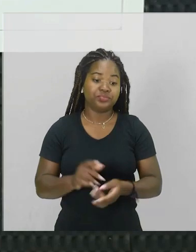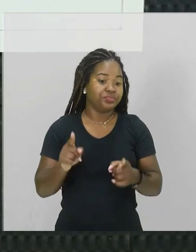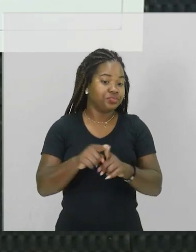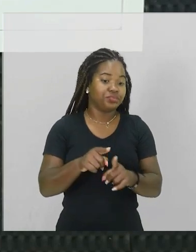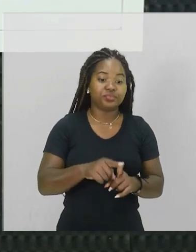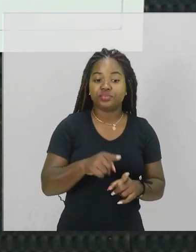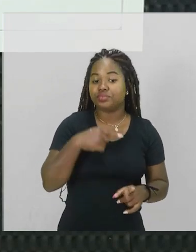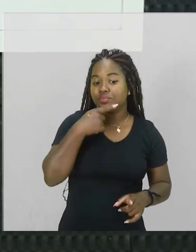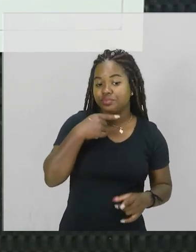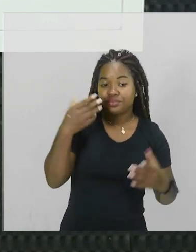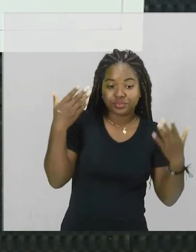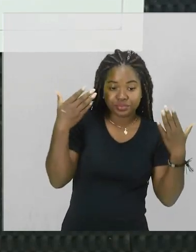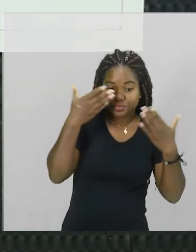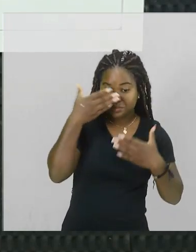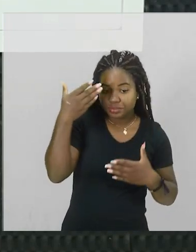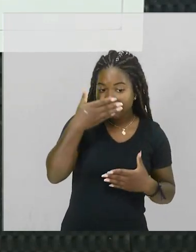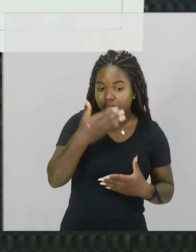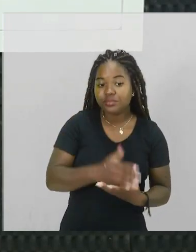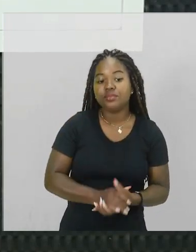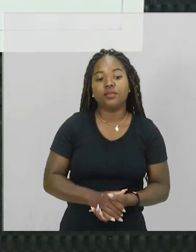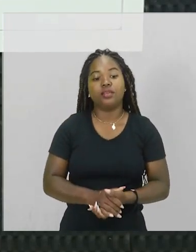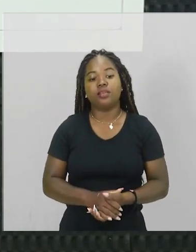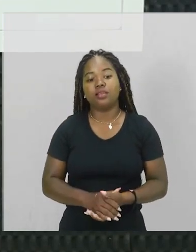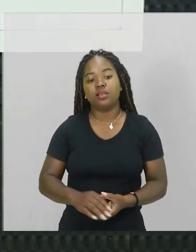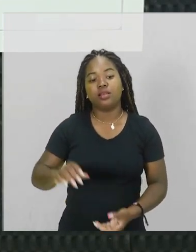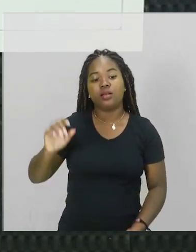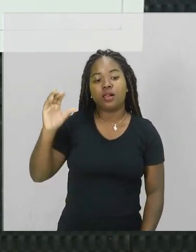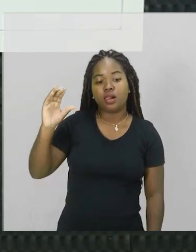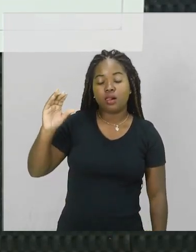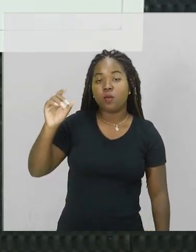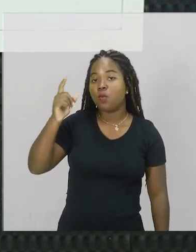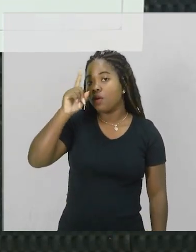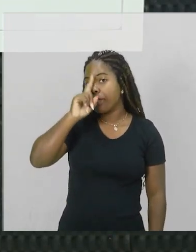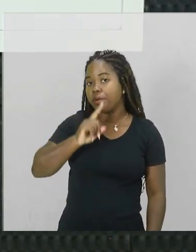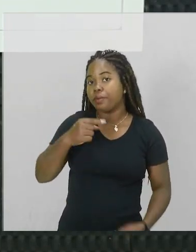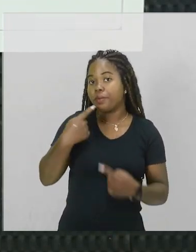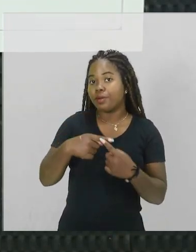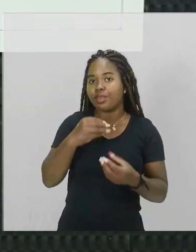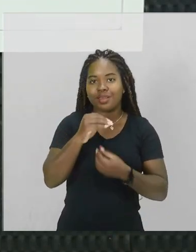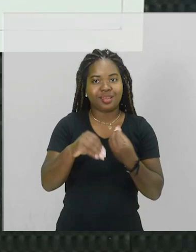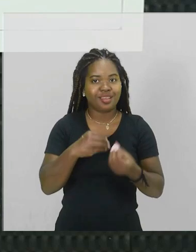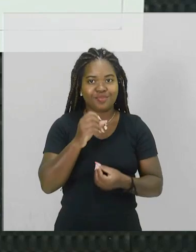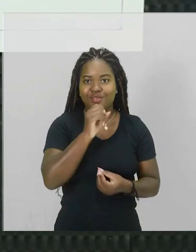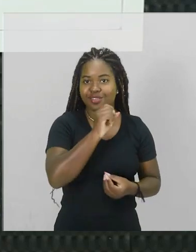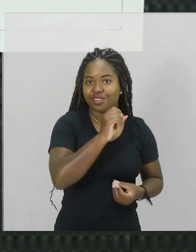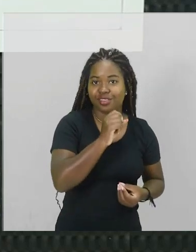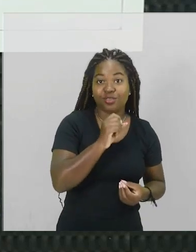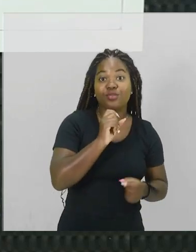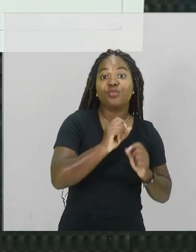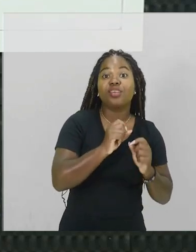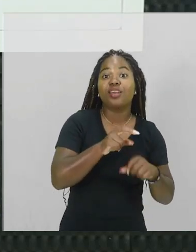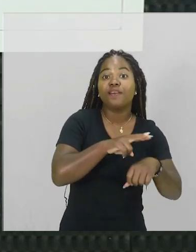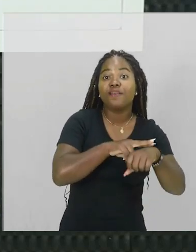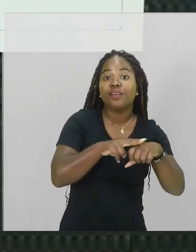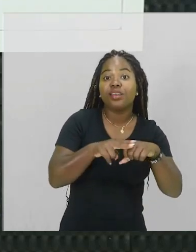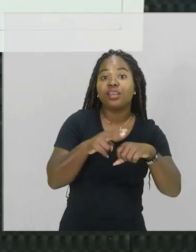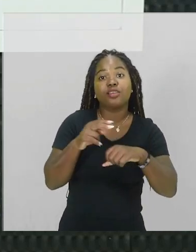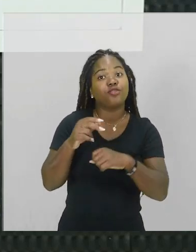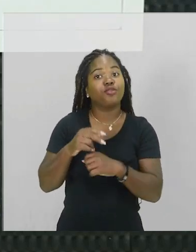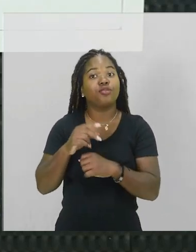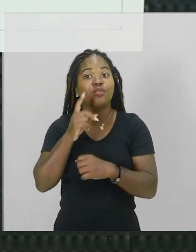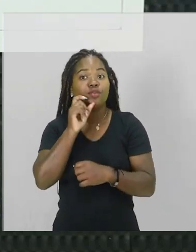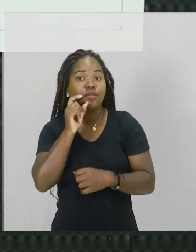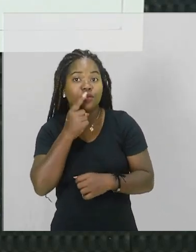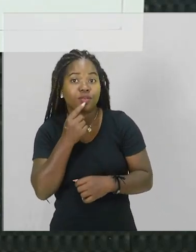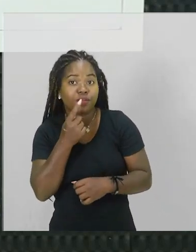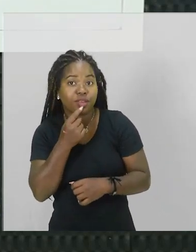não consegue perceber o amarelo. Por quê? Porque é a mistura do vermelho com o verde, certo? Quando